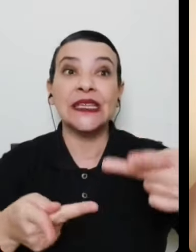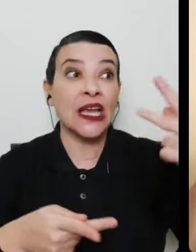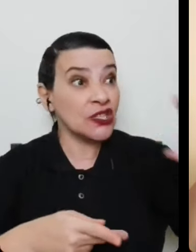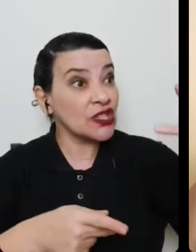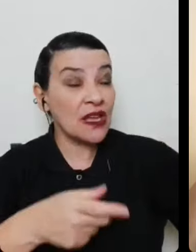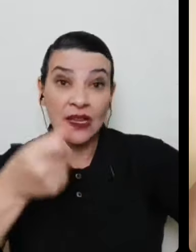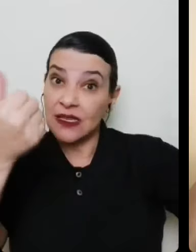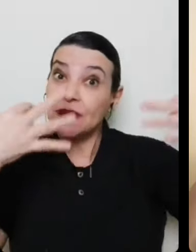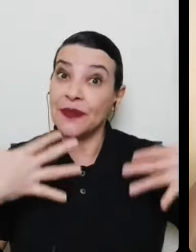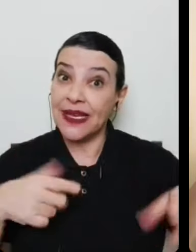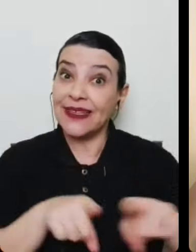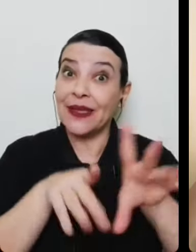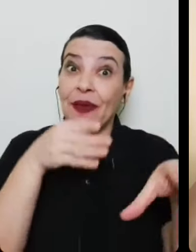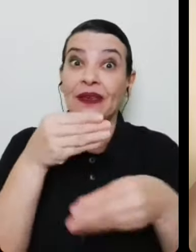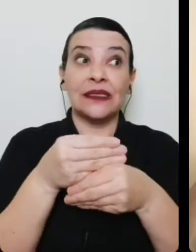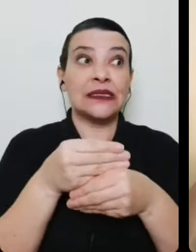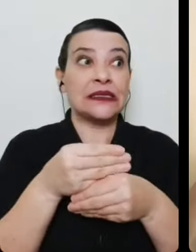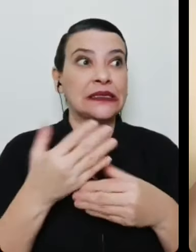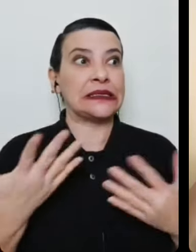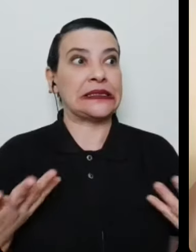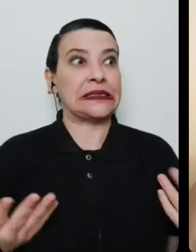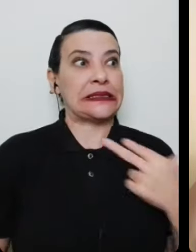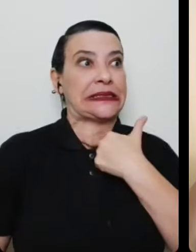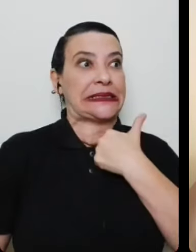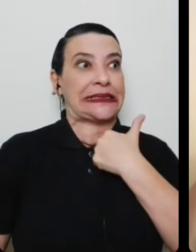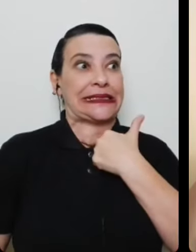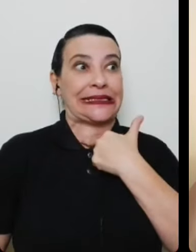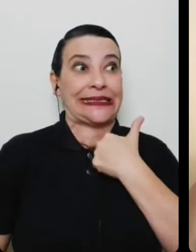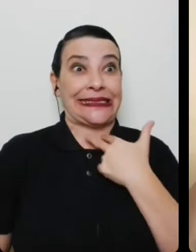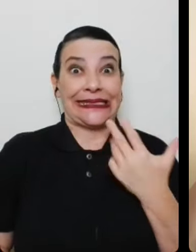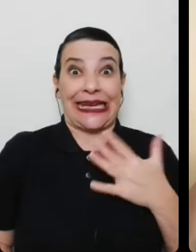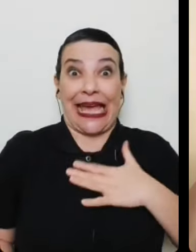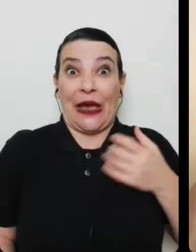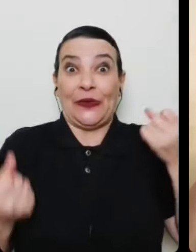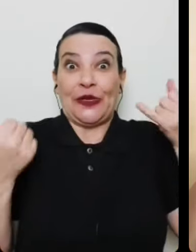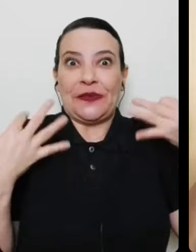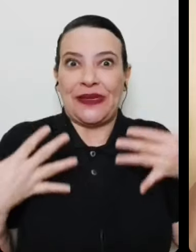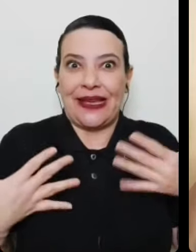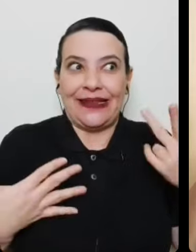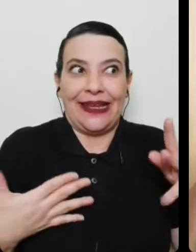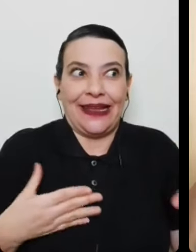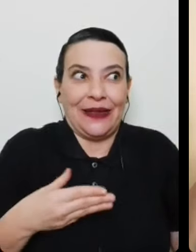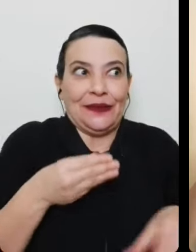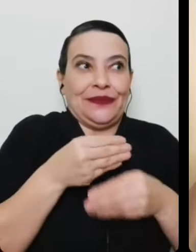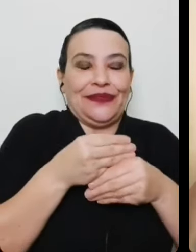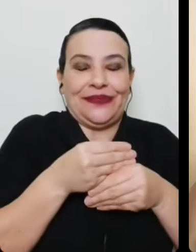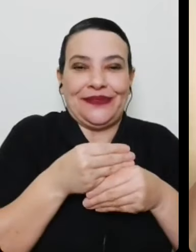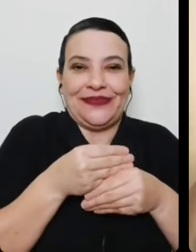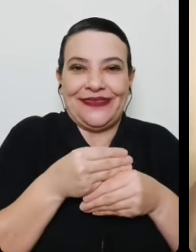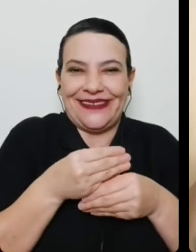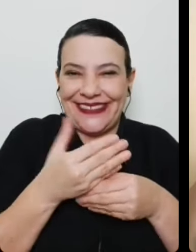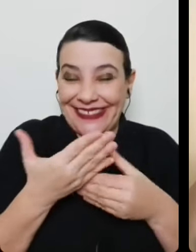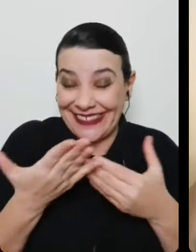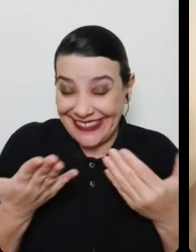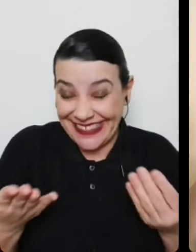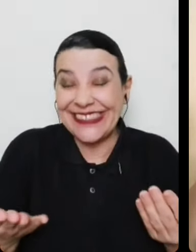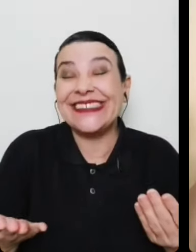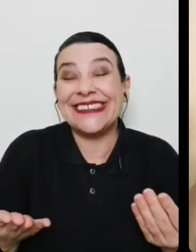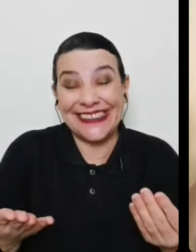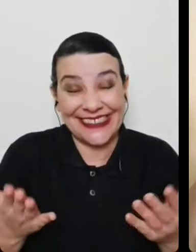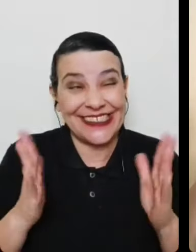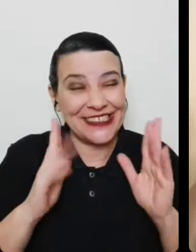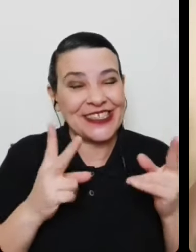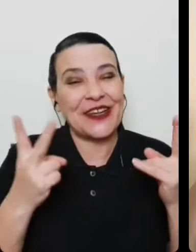sobre aquela história. Tem algo a contribuir sobre o que ele está dizendo que sabe mais. Então,